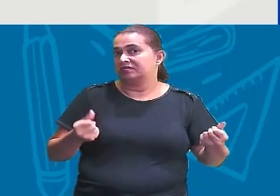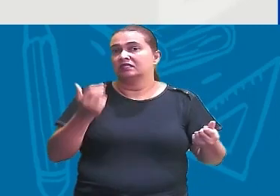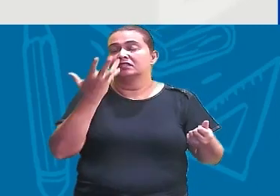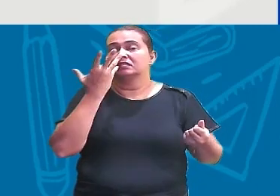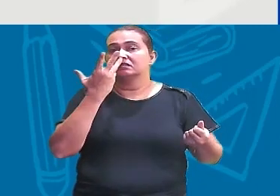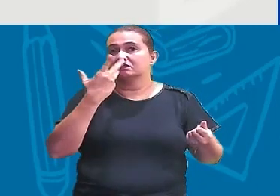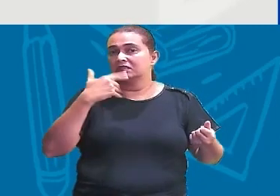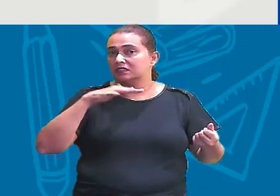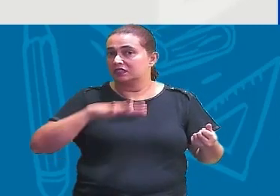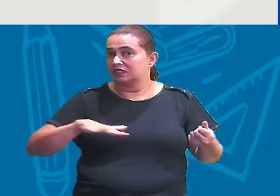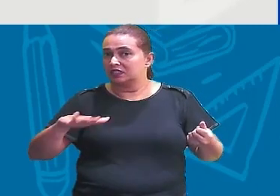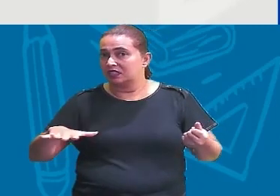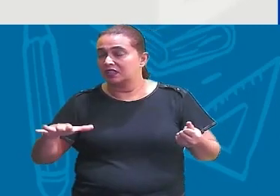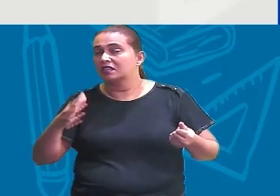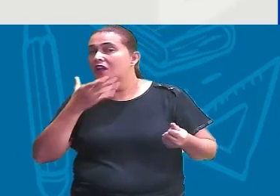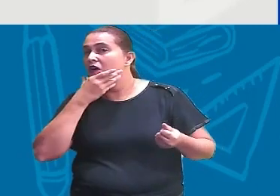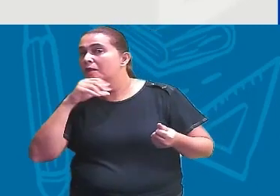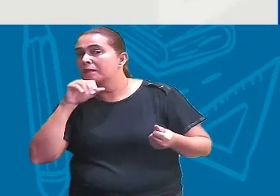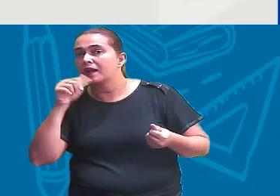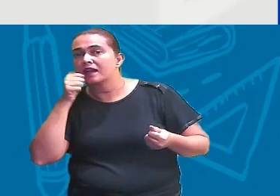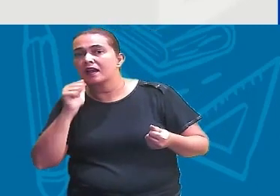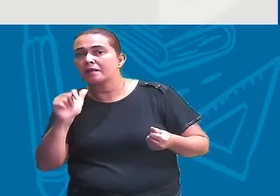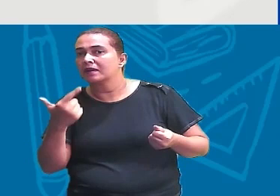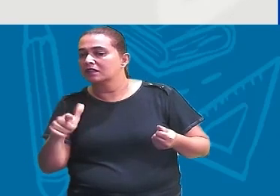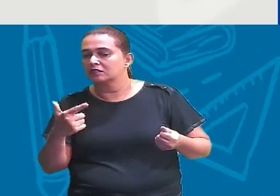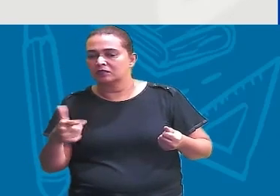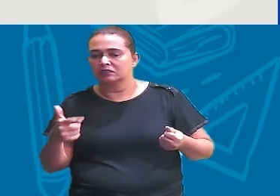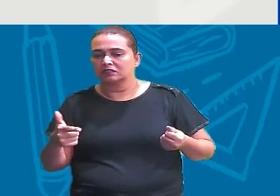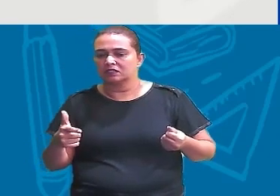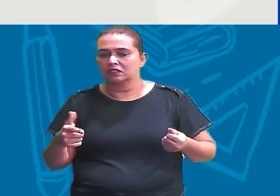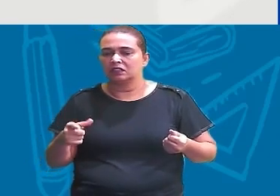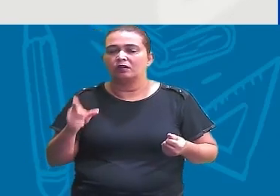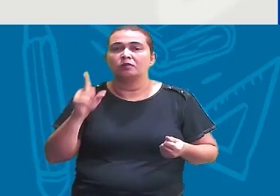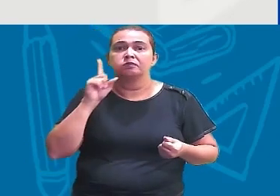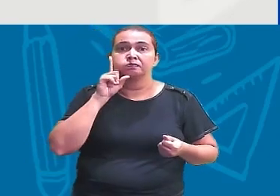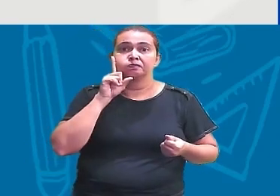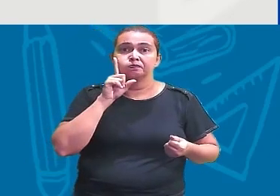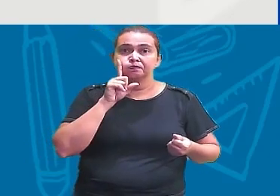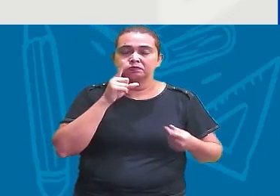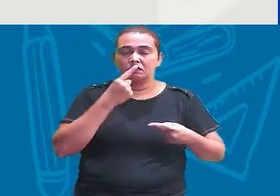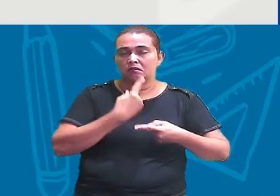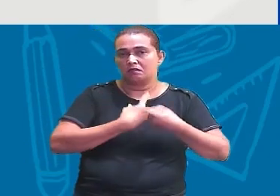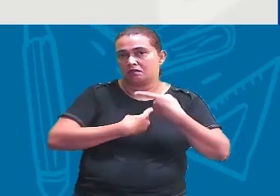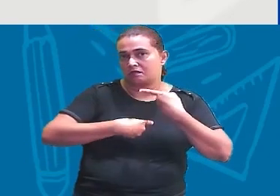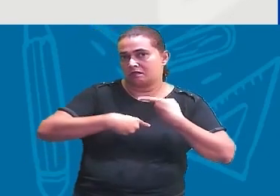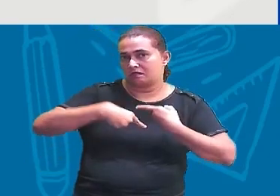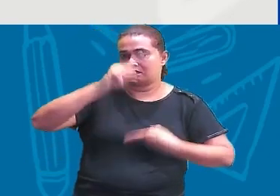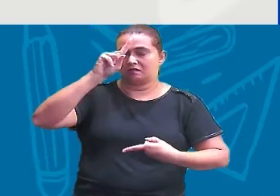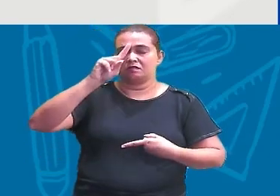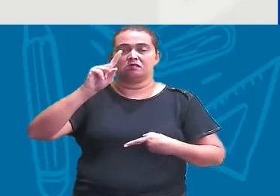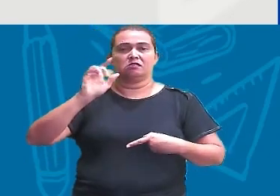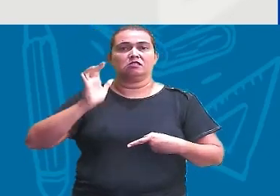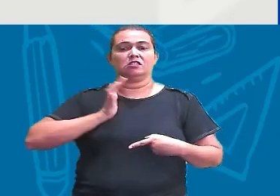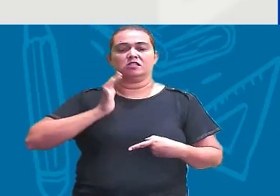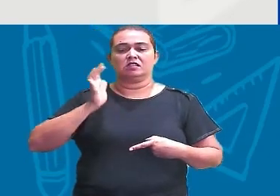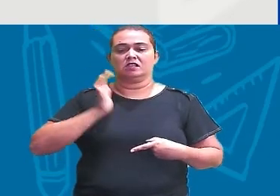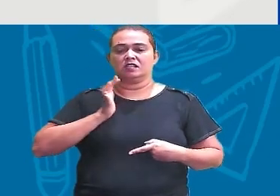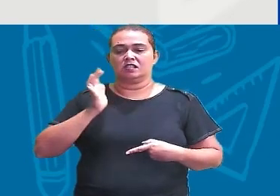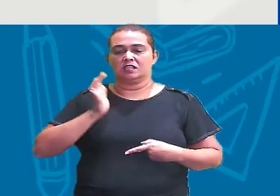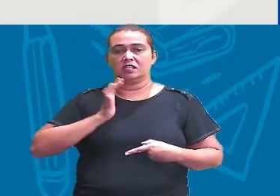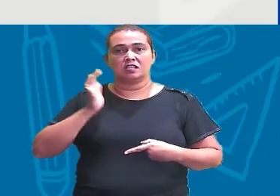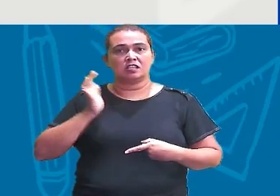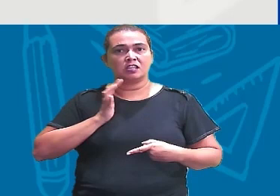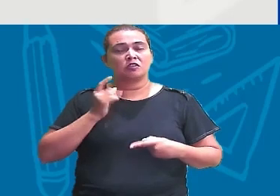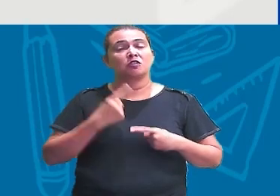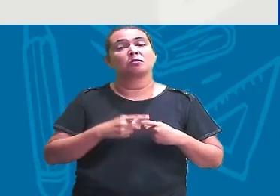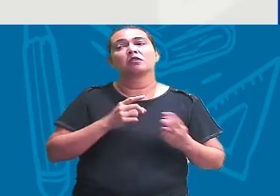mais rico do mundo. Por quê? Porque ele passa o conflito vendendo produtos para a Europa. E quando a guerra